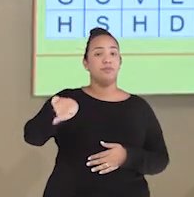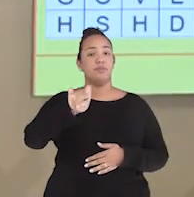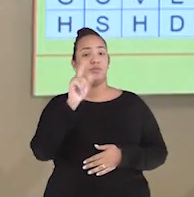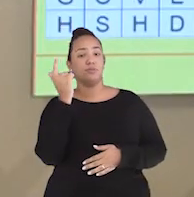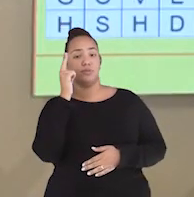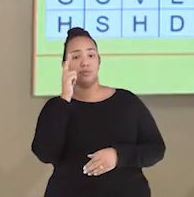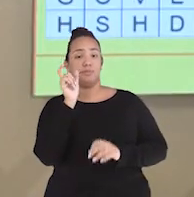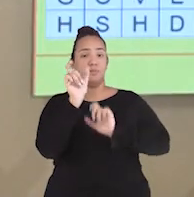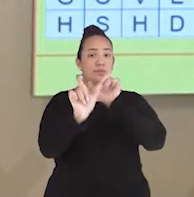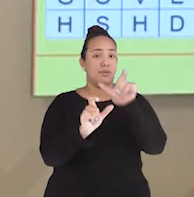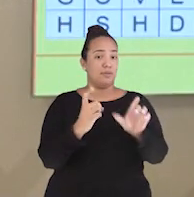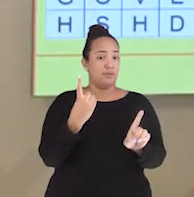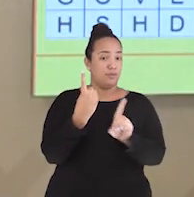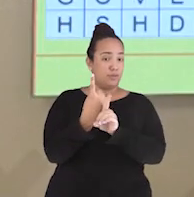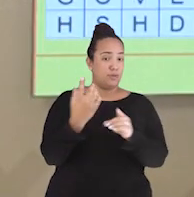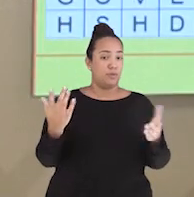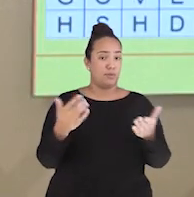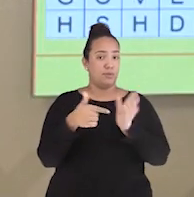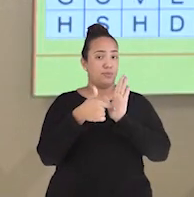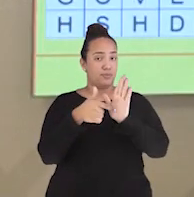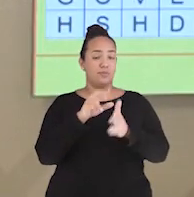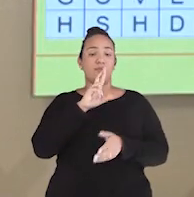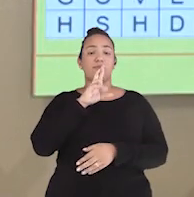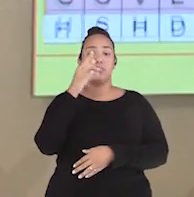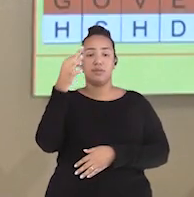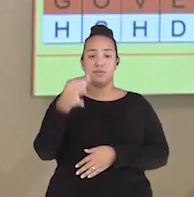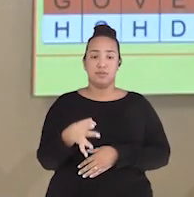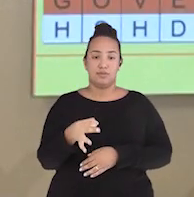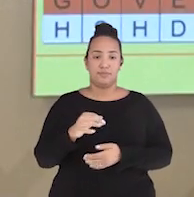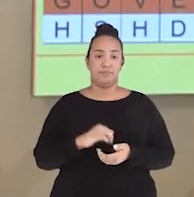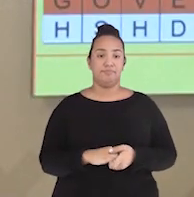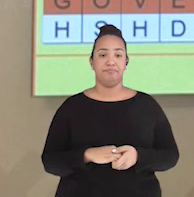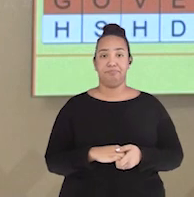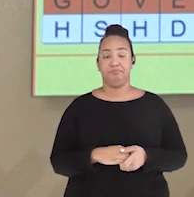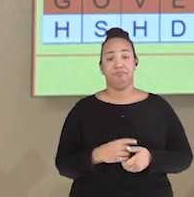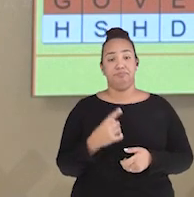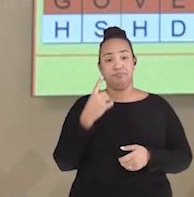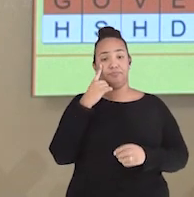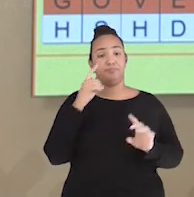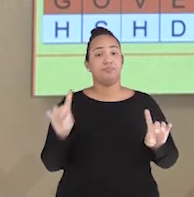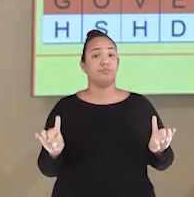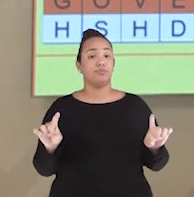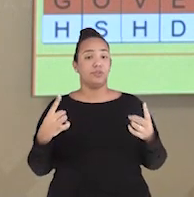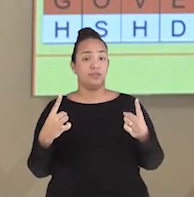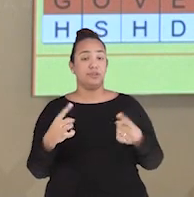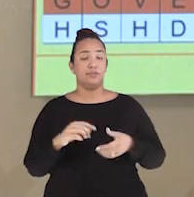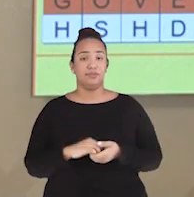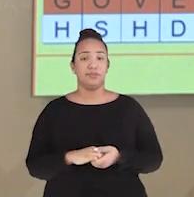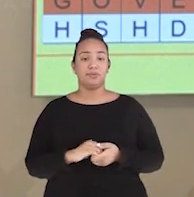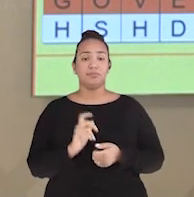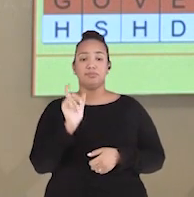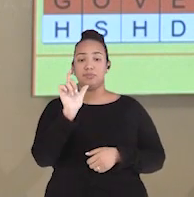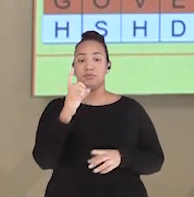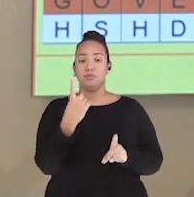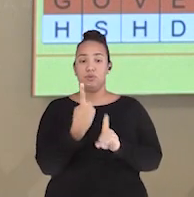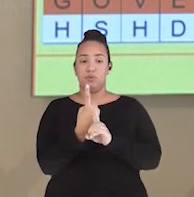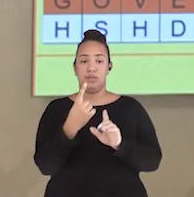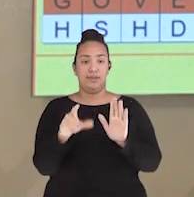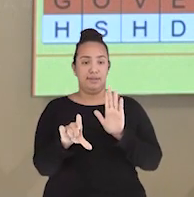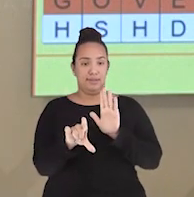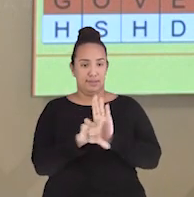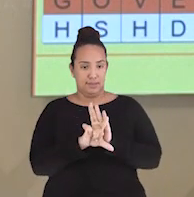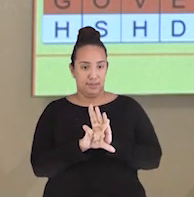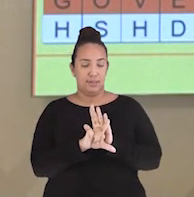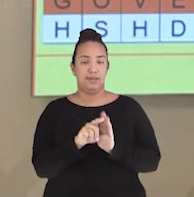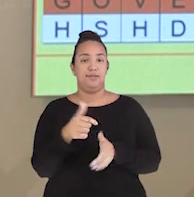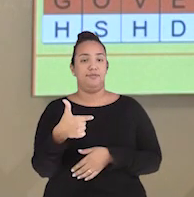Voltei. E aí, conseguiram encontrar as palavras? Vou corrigir a atividade agora com vocês. Então, nosso desafio hoje era encontrar as